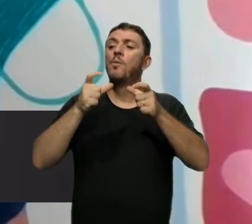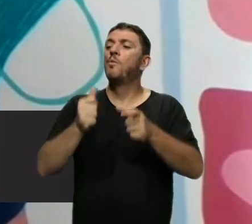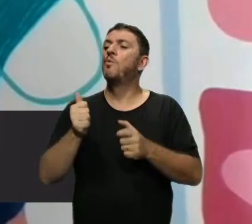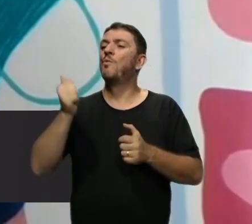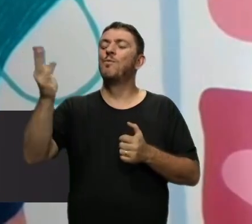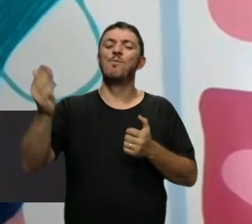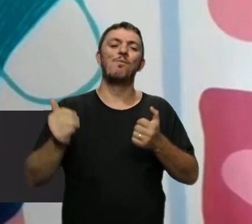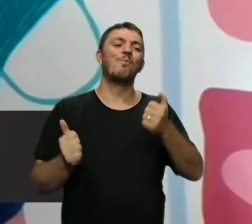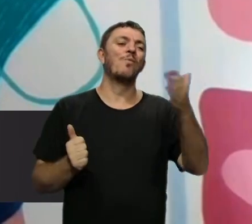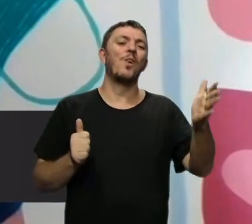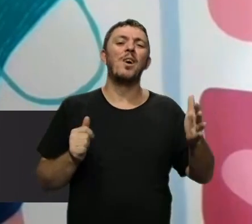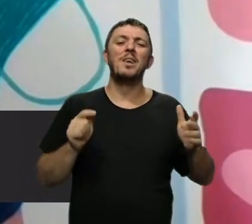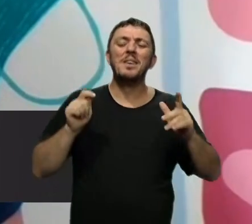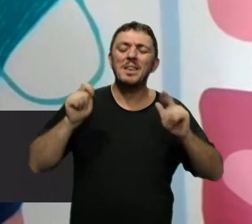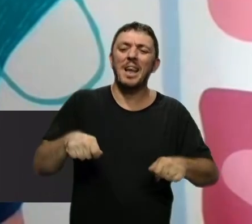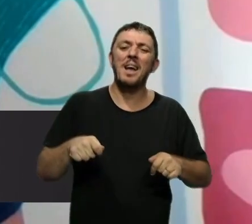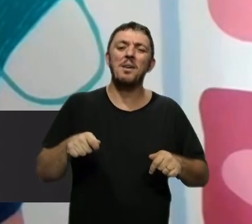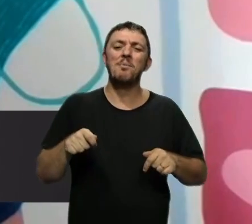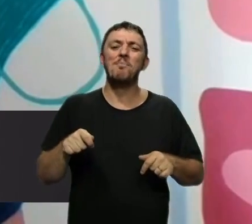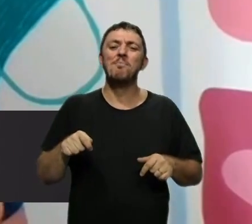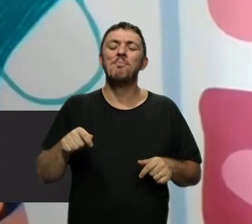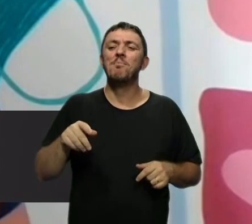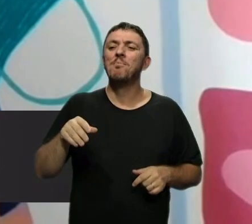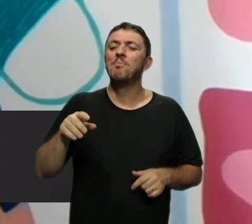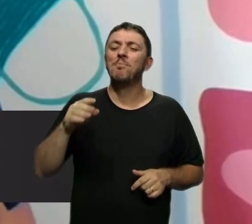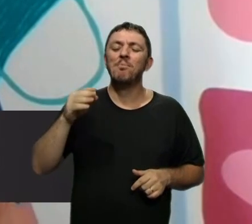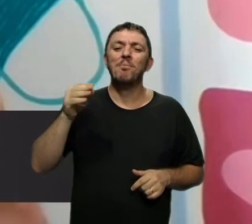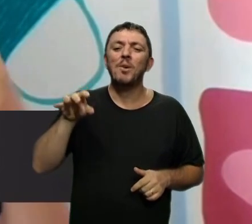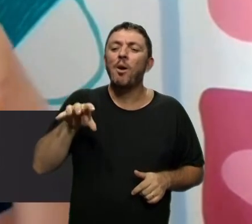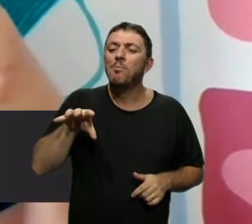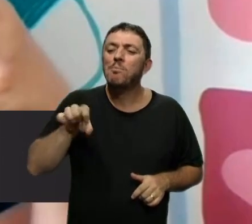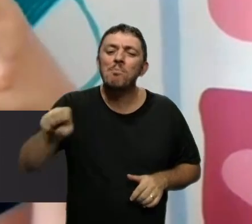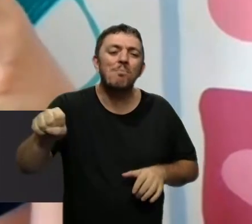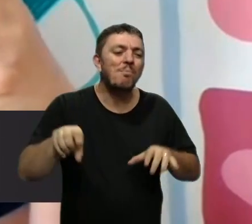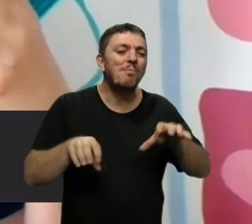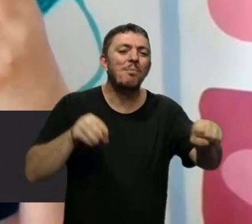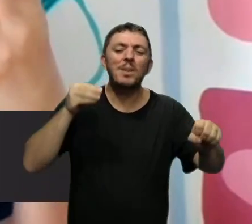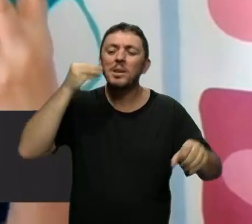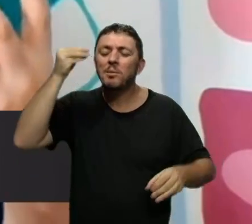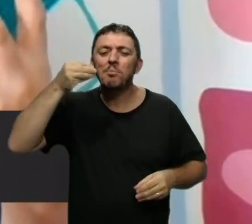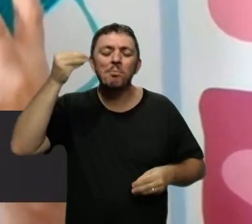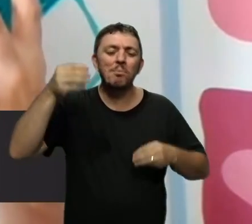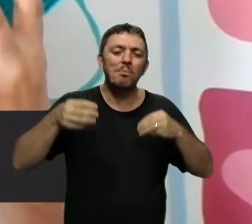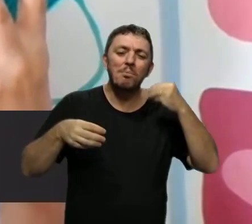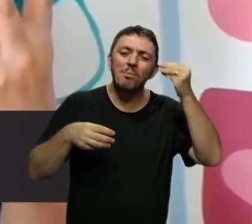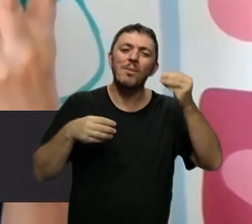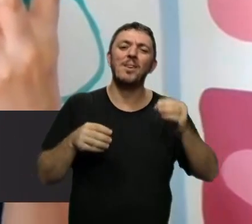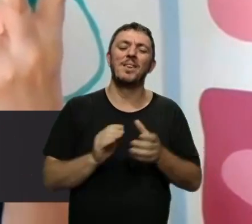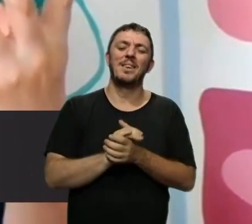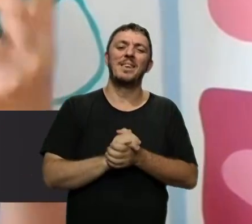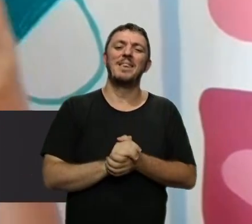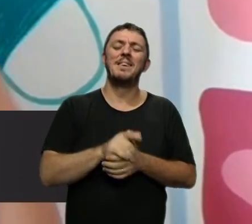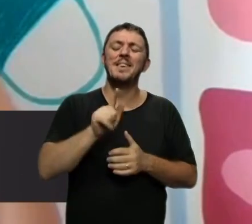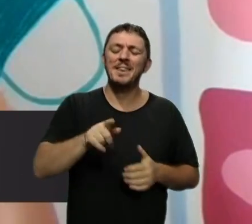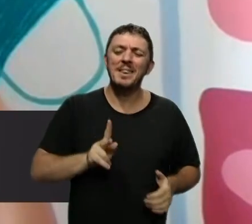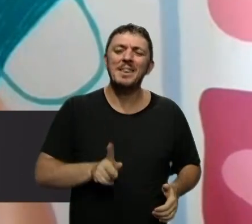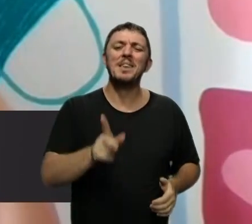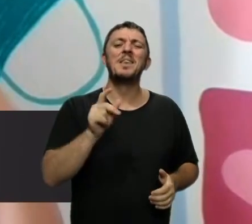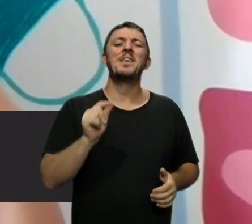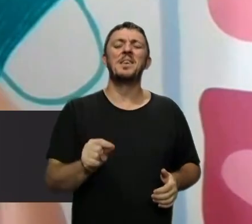muitas explorações. E é sempre muito rico a gente